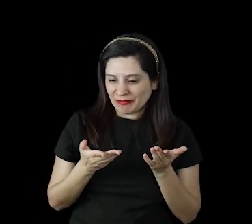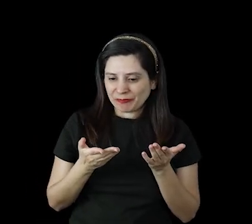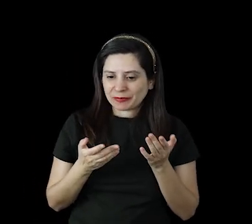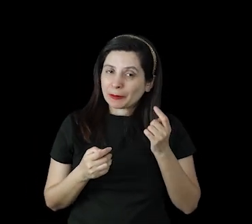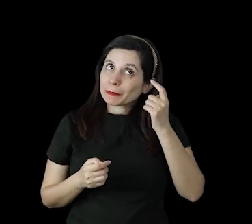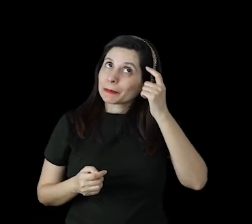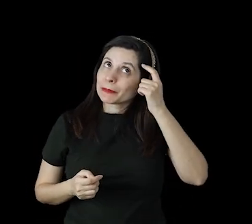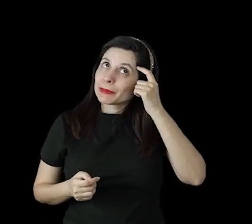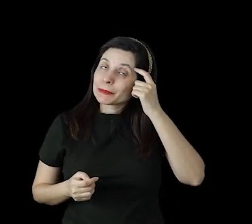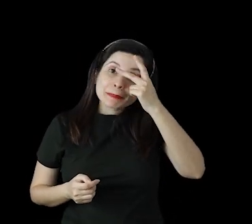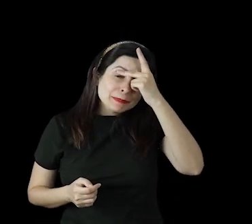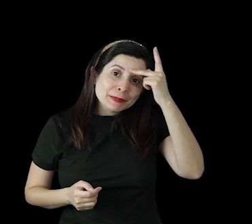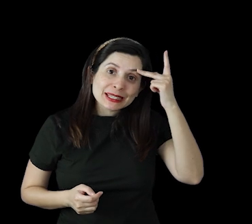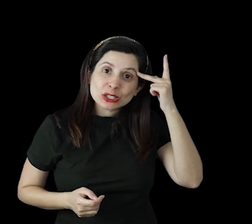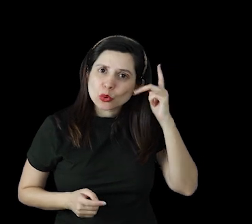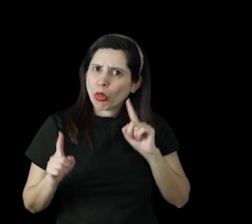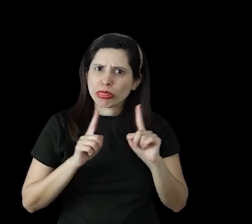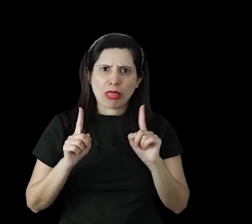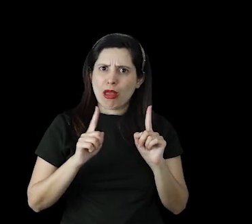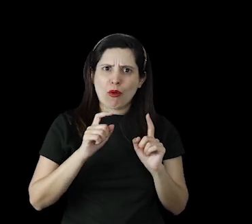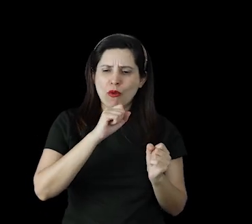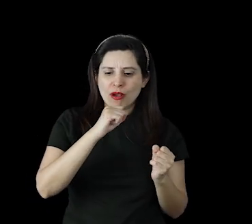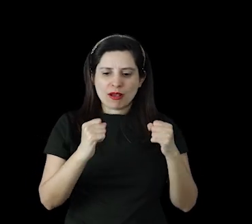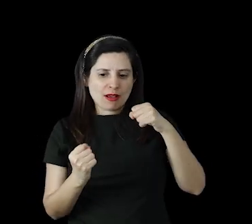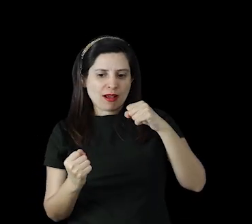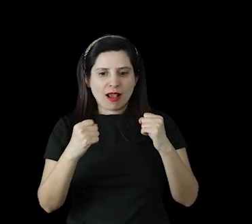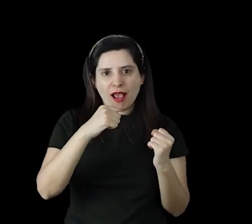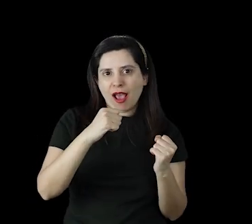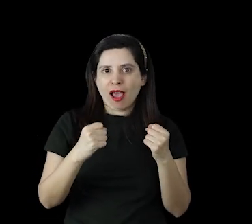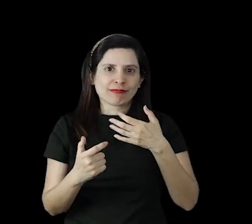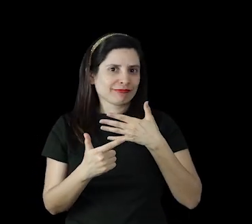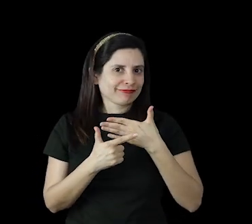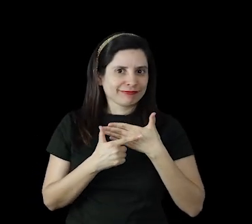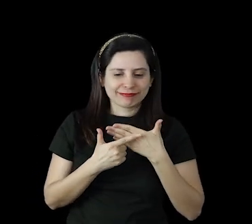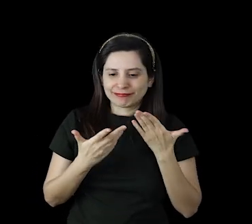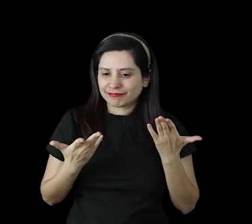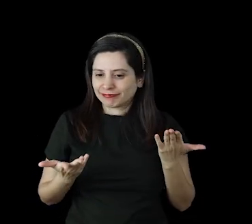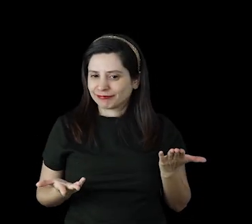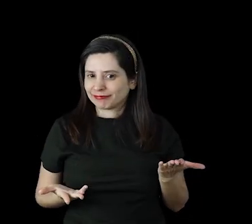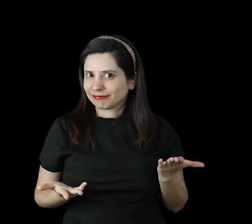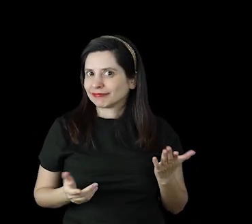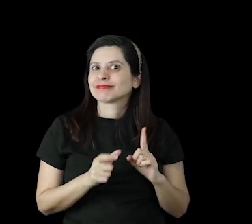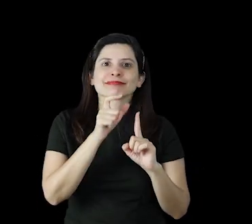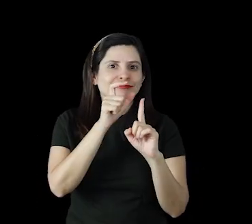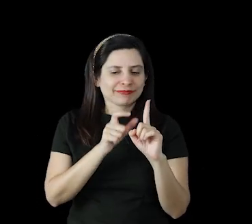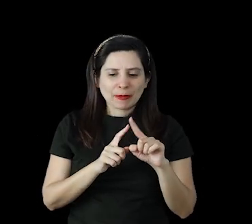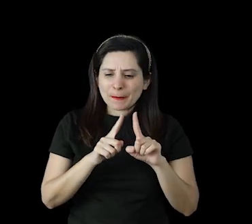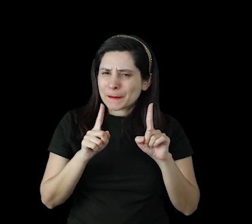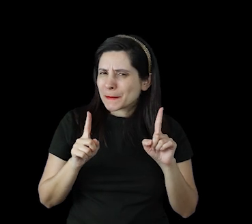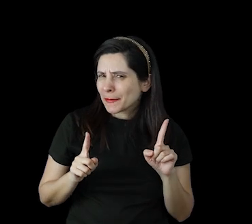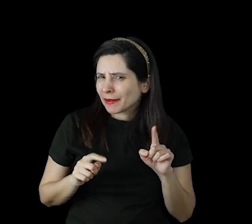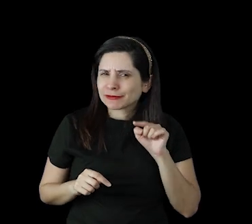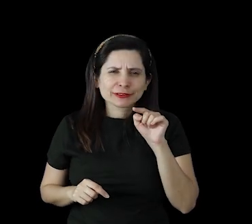na pessoa, né, não no cargo, na função desse sujeito, mas você